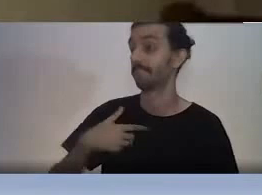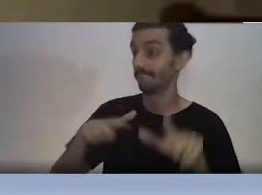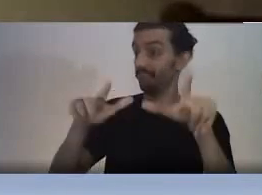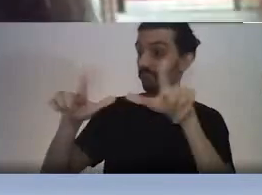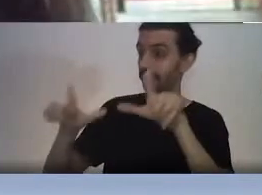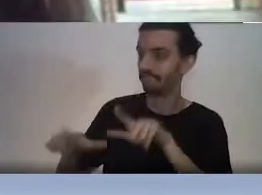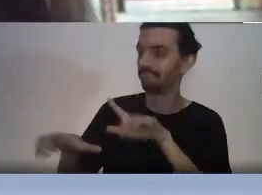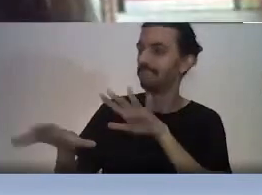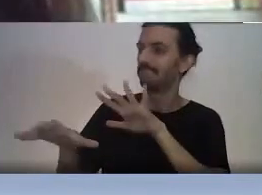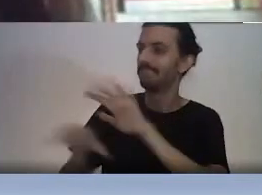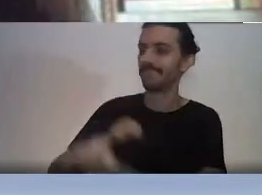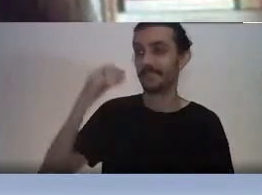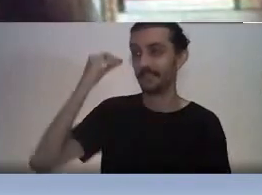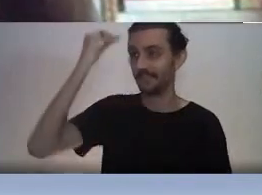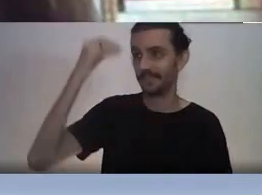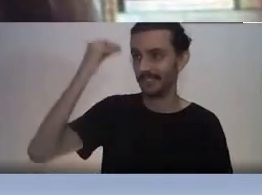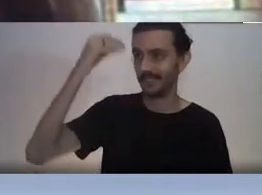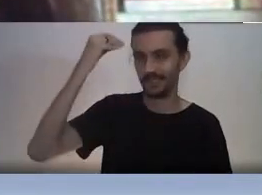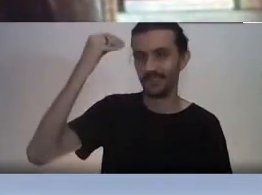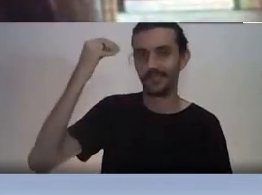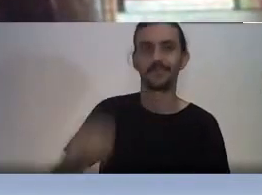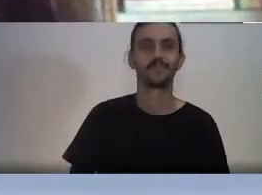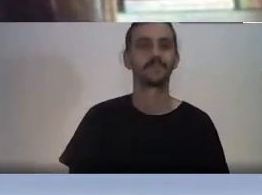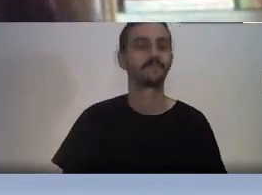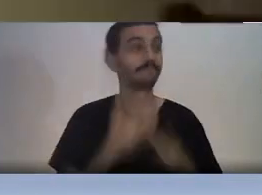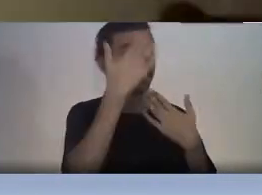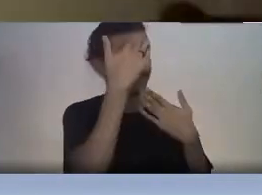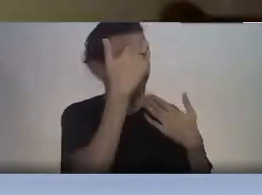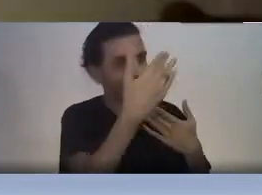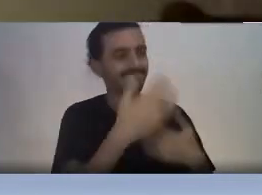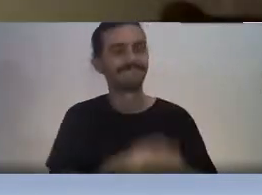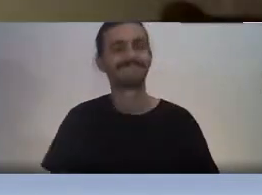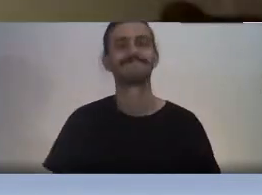o grau de psicólogo. Agradeço.